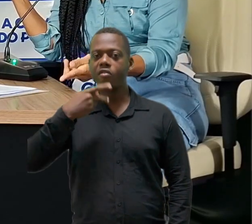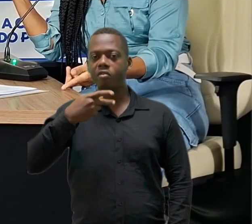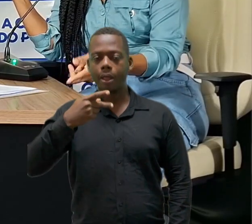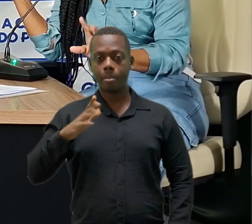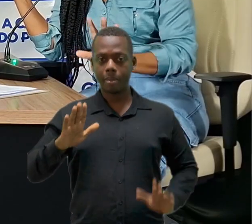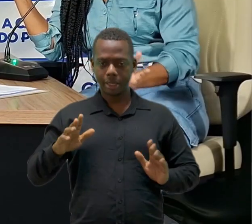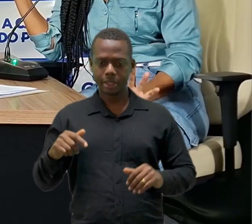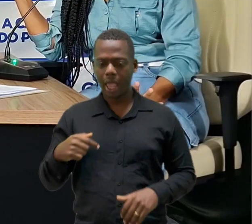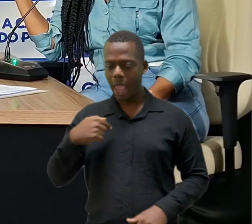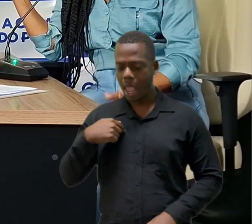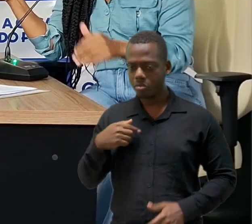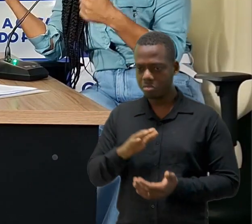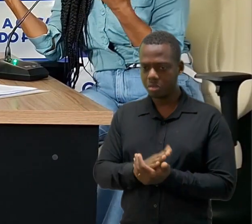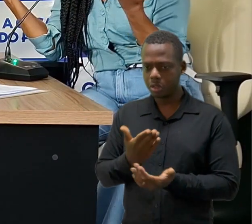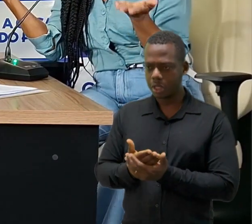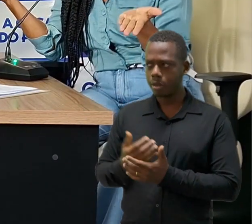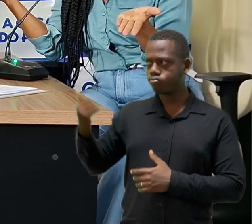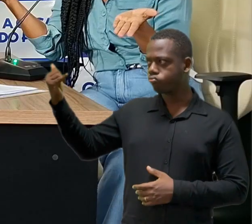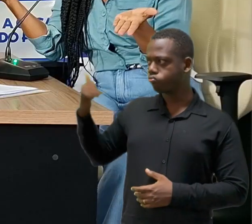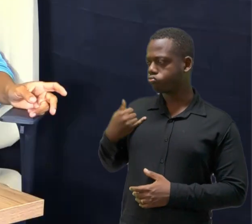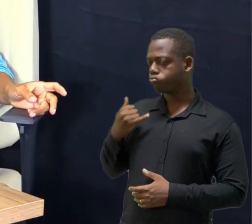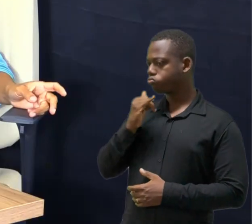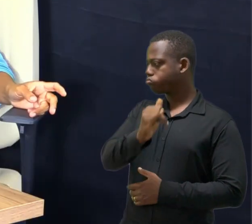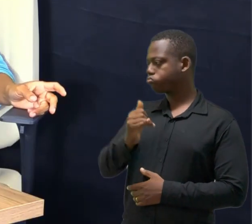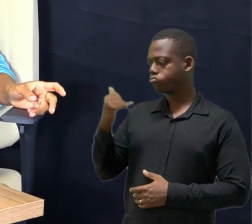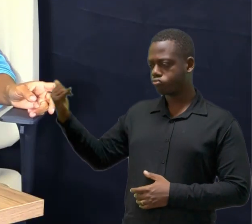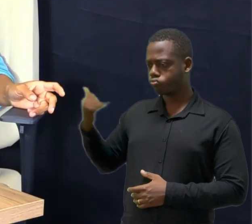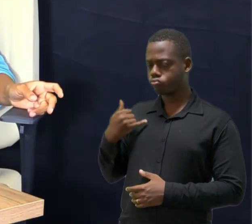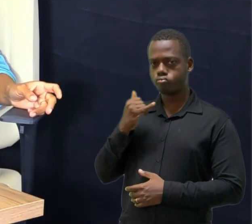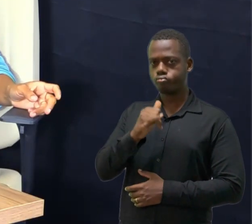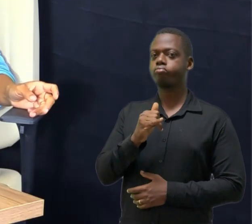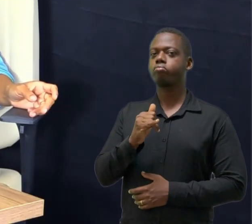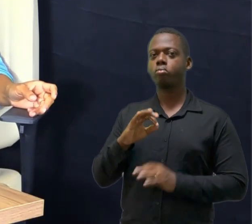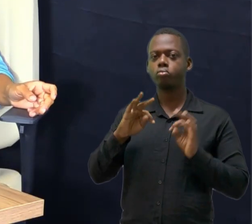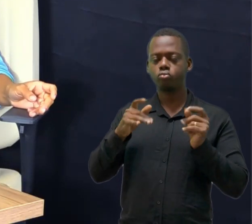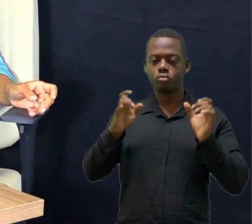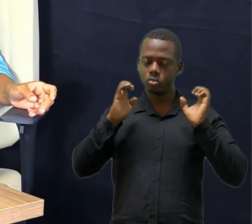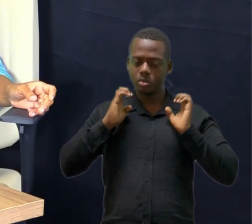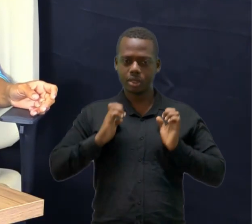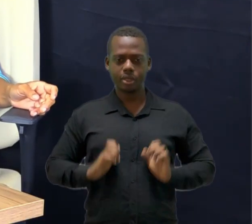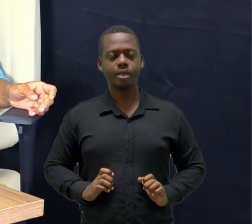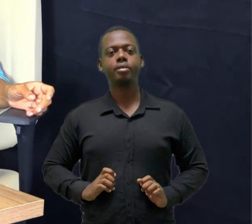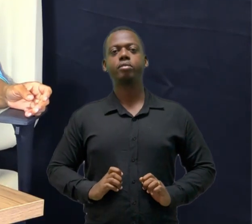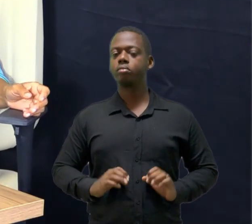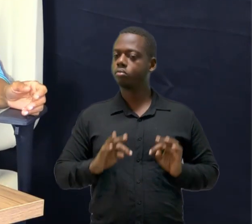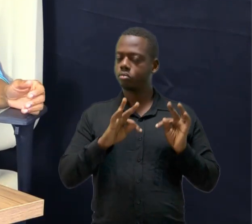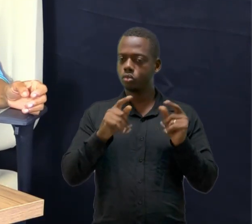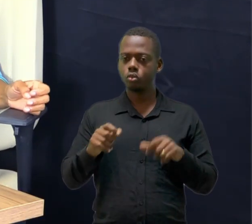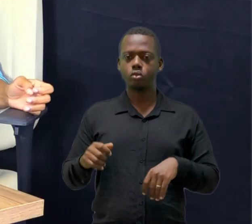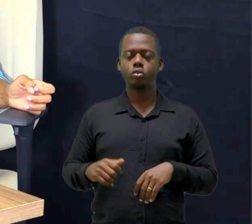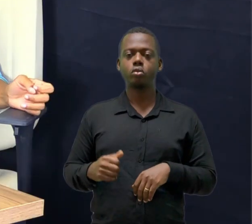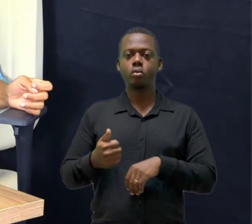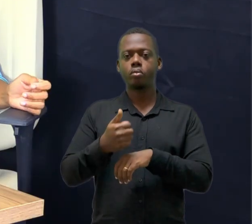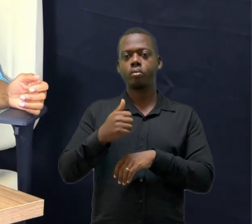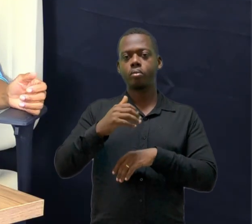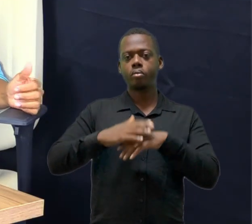sou a intérprete, eu não defendo nada. Eu transmito. Isso Entendeu? quando tem uma ética, né, Tati? É bom deixar claro. Quando tem uma ética profissional. Ética, mas esse